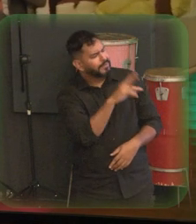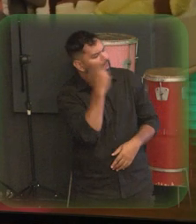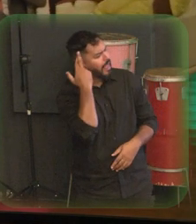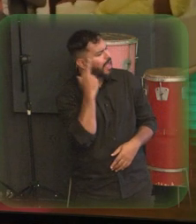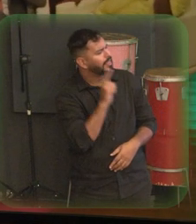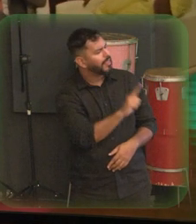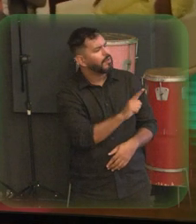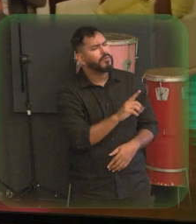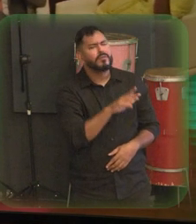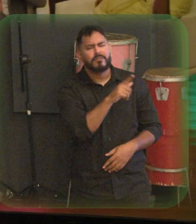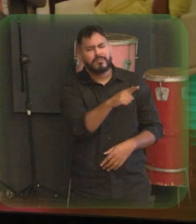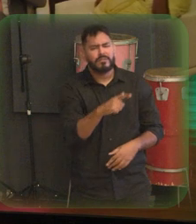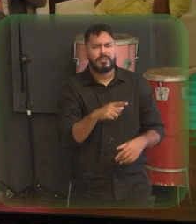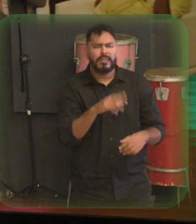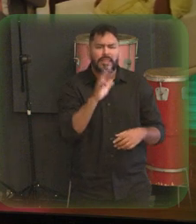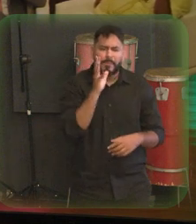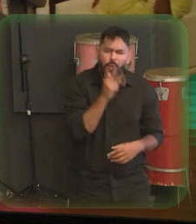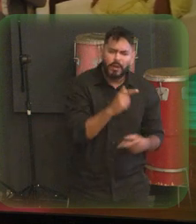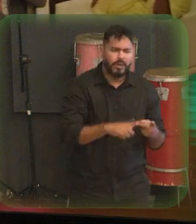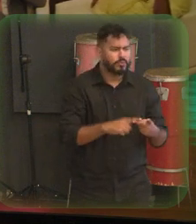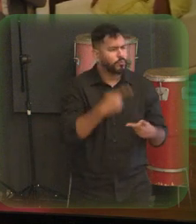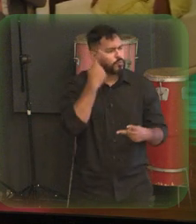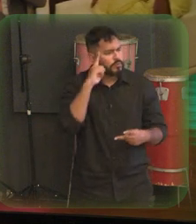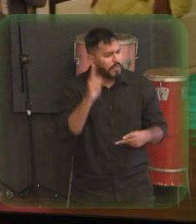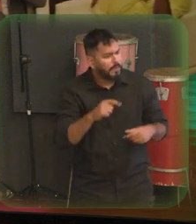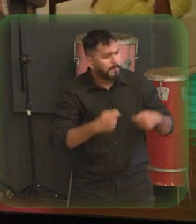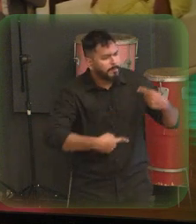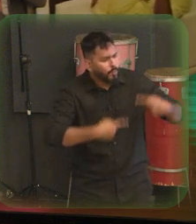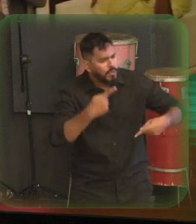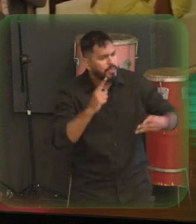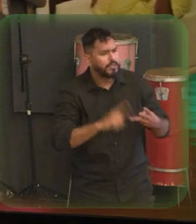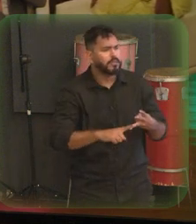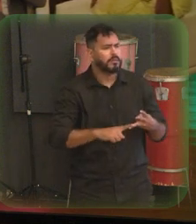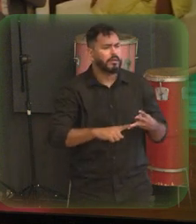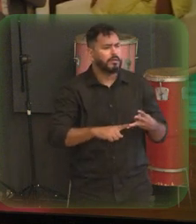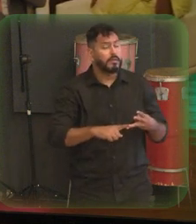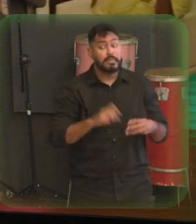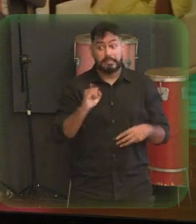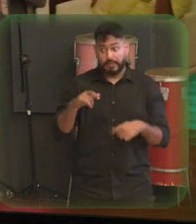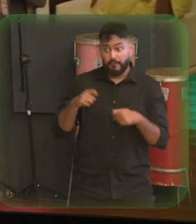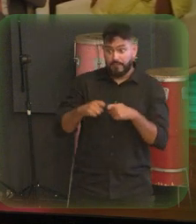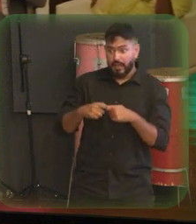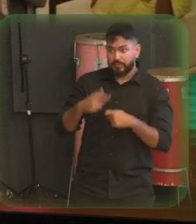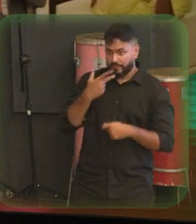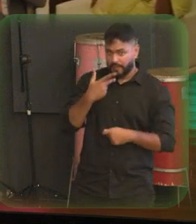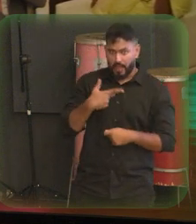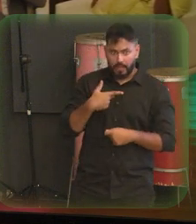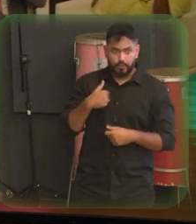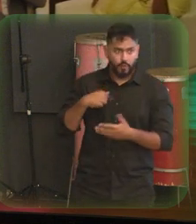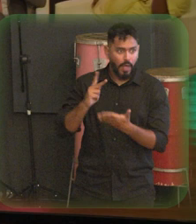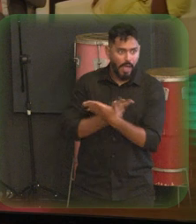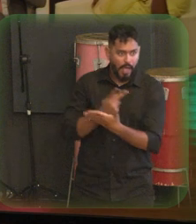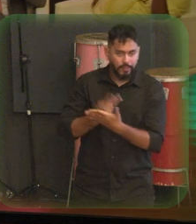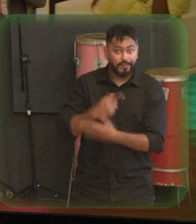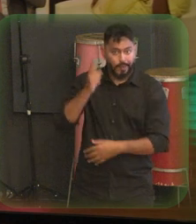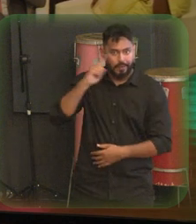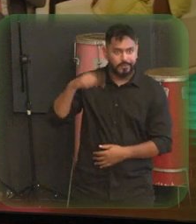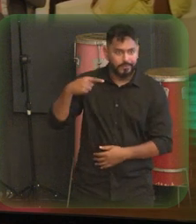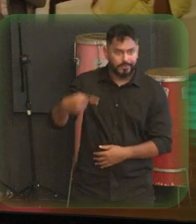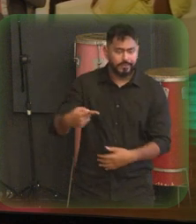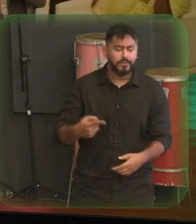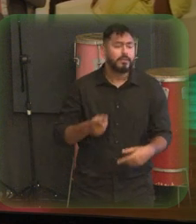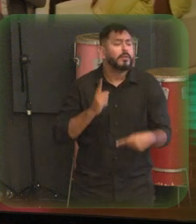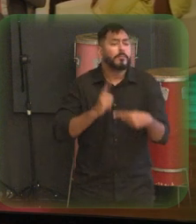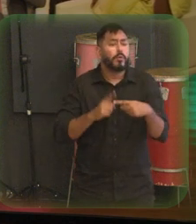está demorando, é ineficiente, não sabe fazer política, se eu faço, diz que eu estou fazendo errado, né? Quando eu faço, todos os dias.